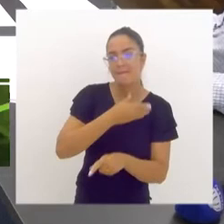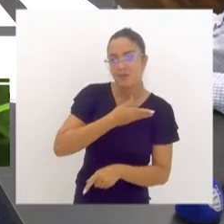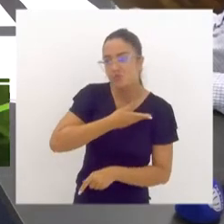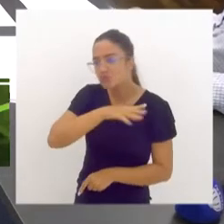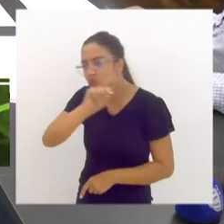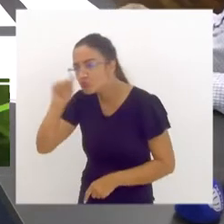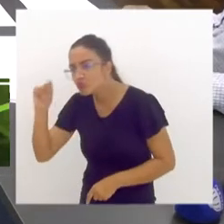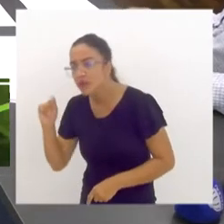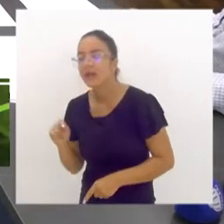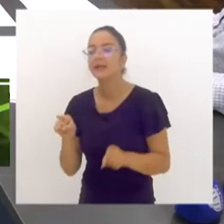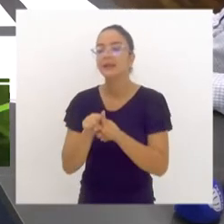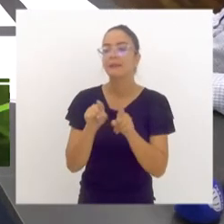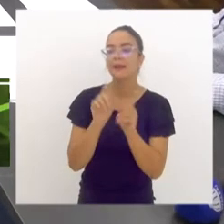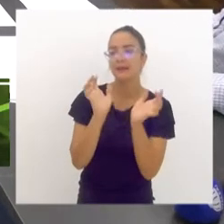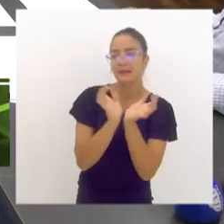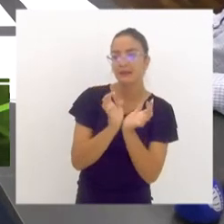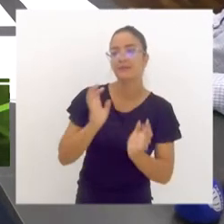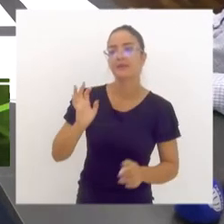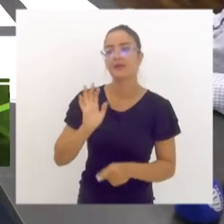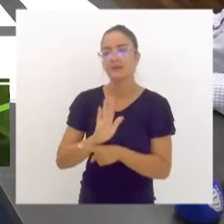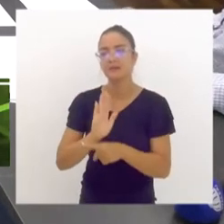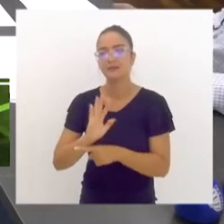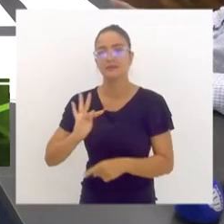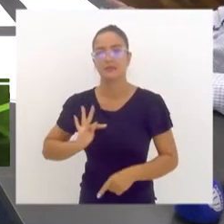assessoria técnica aqui presente.